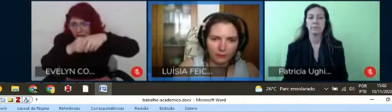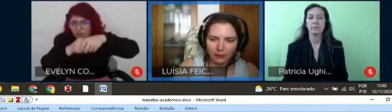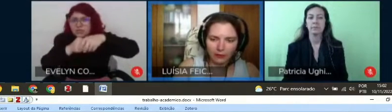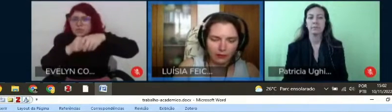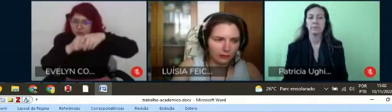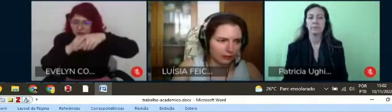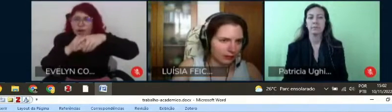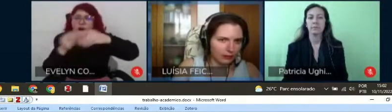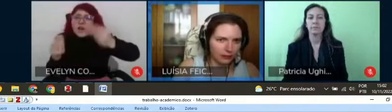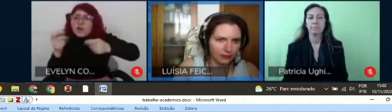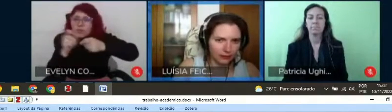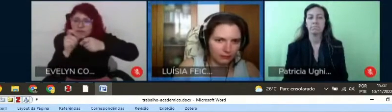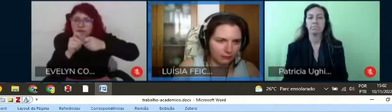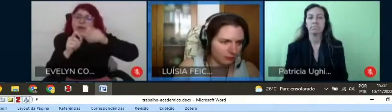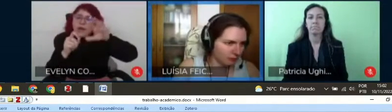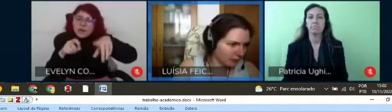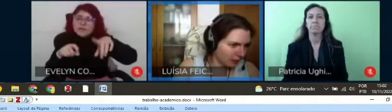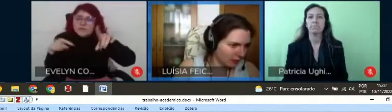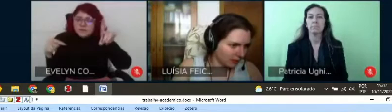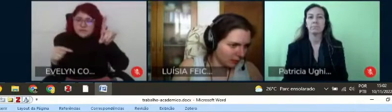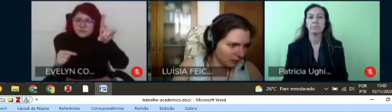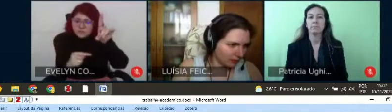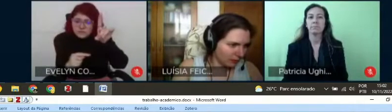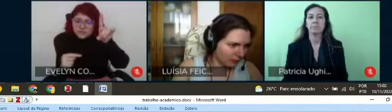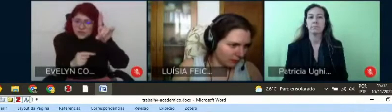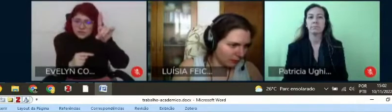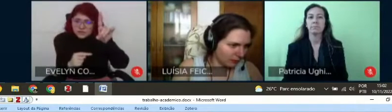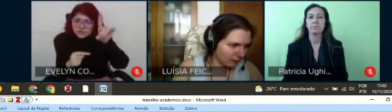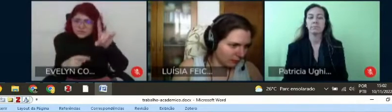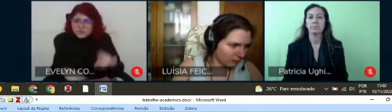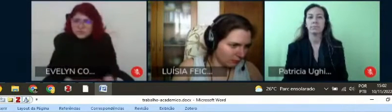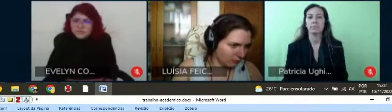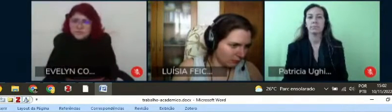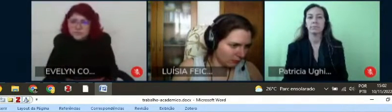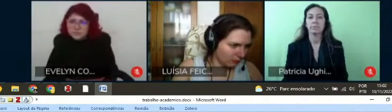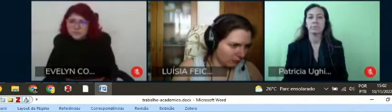aqui. Paré.